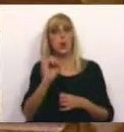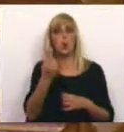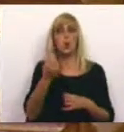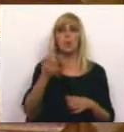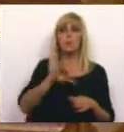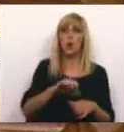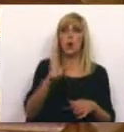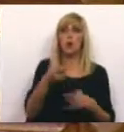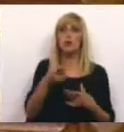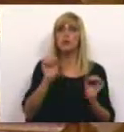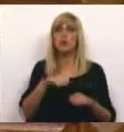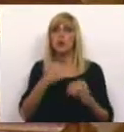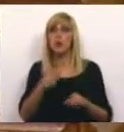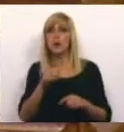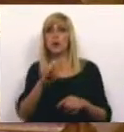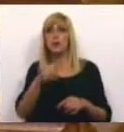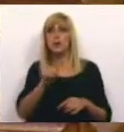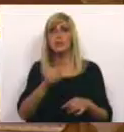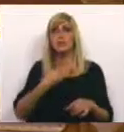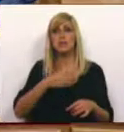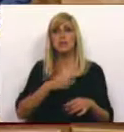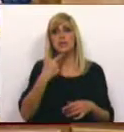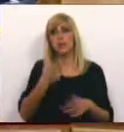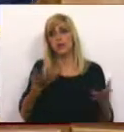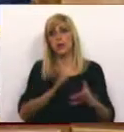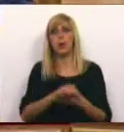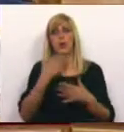do que aquela que o PSD e o CDS nos deixaram? Muito obrigado.